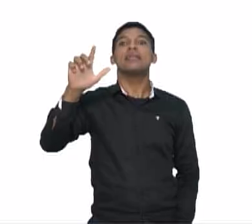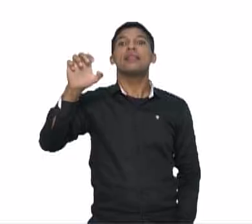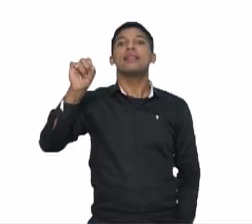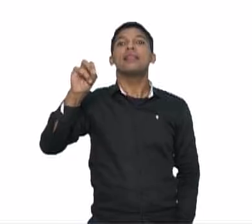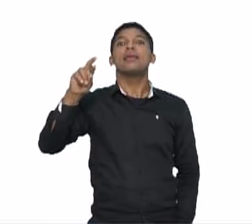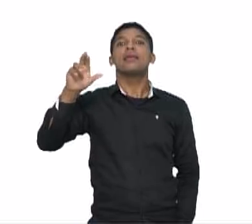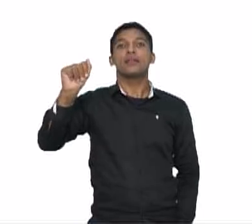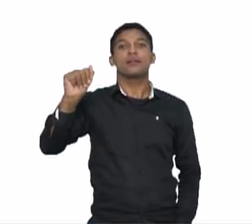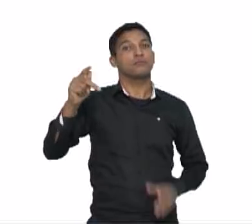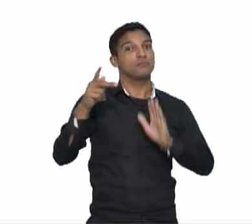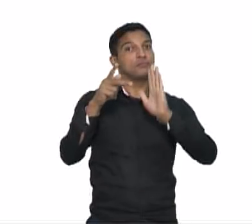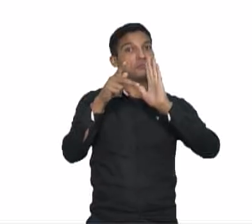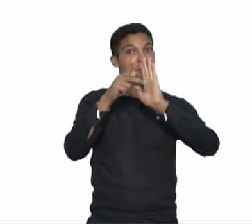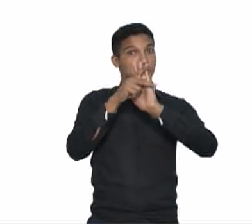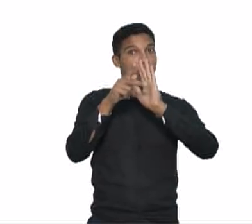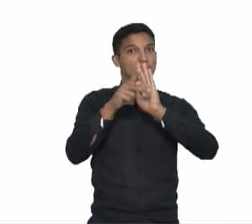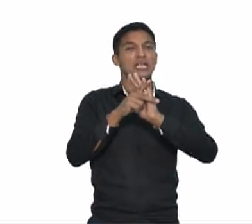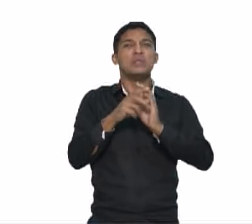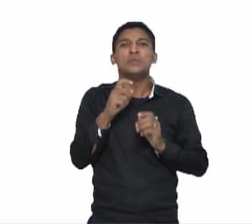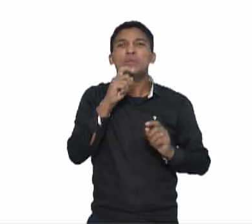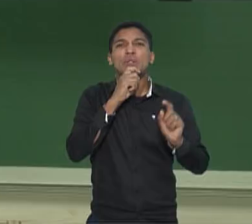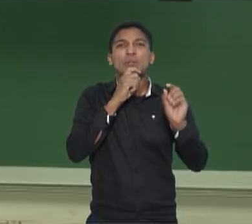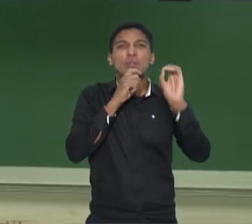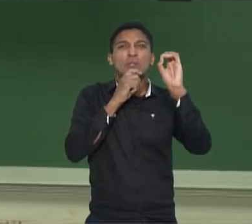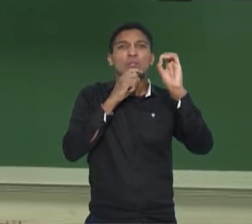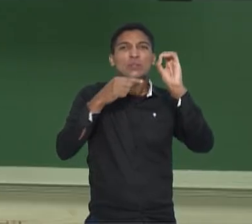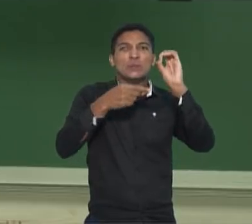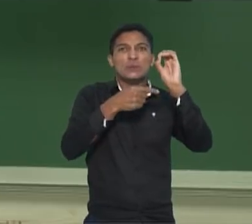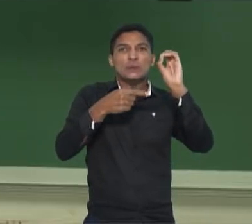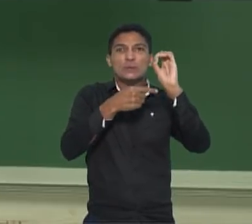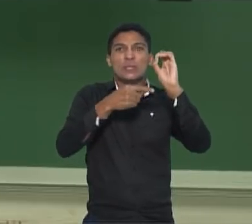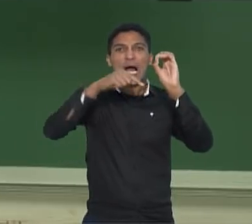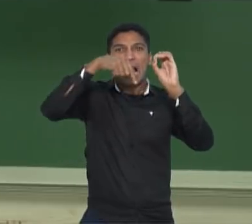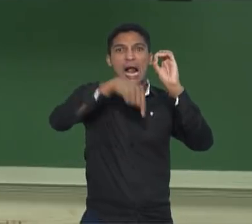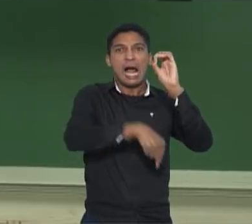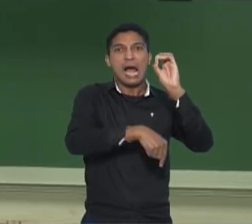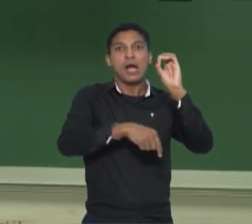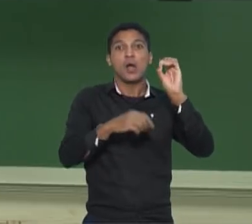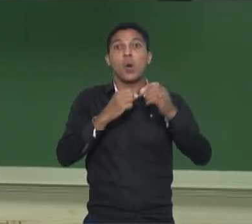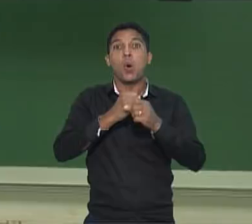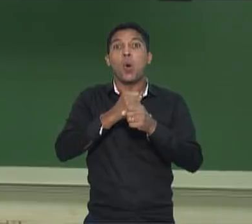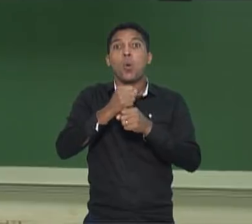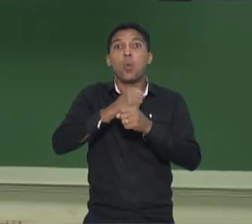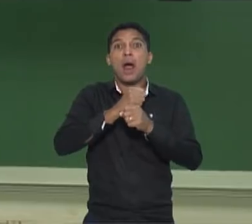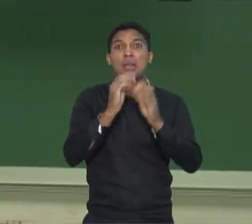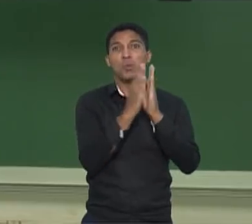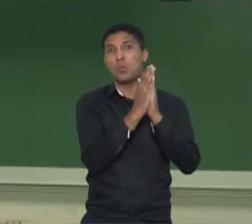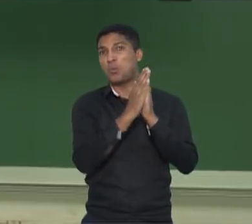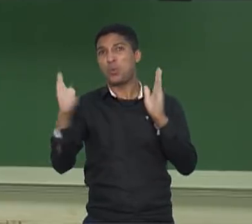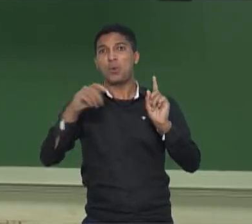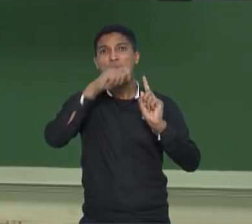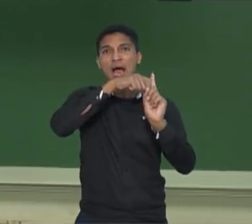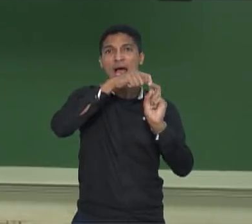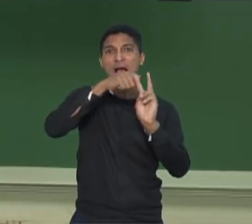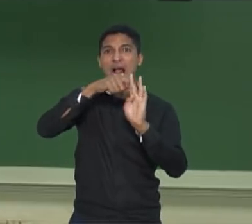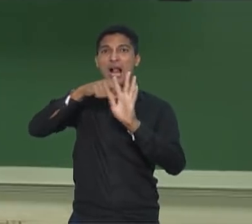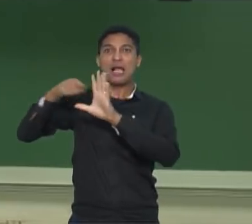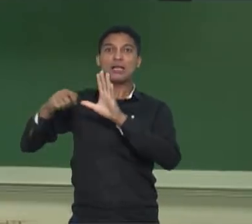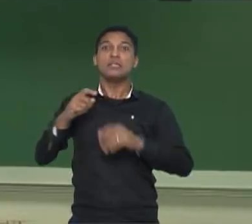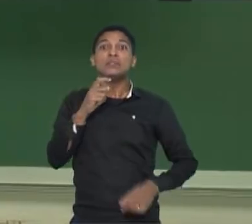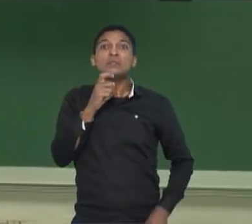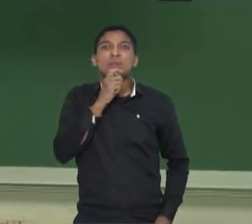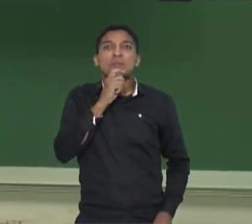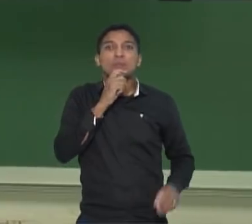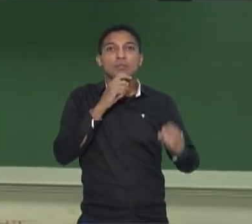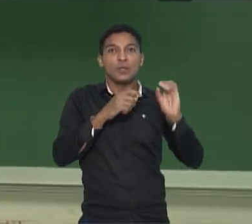baixa, negativa, e não é só negativa em um dia, praticamente o ano todo. E são grandes massas de gelo.